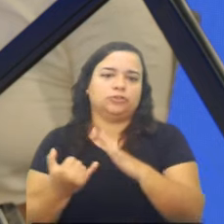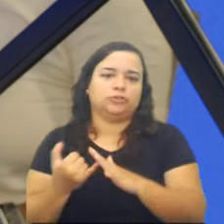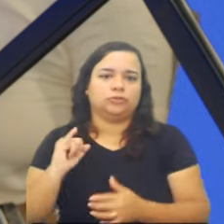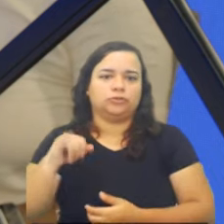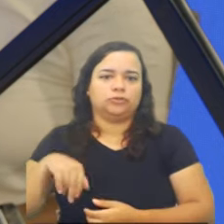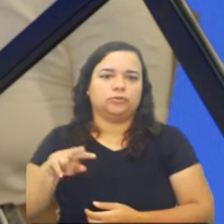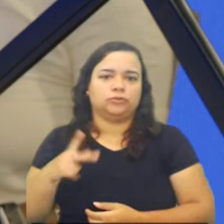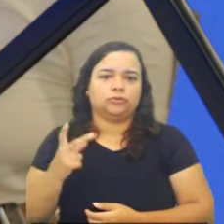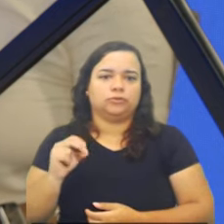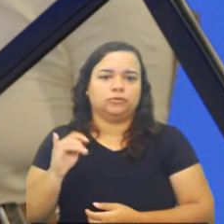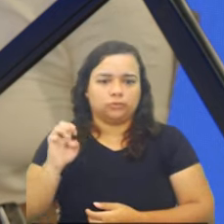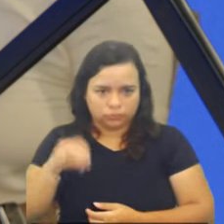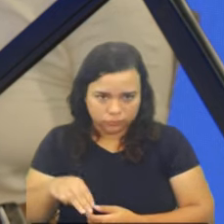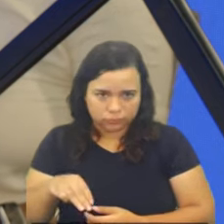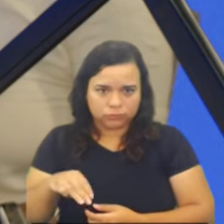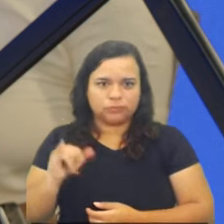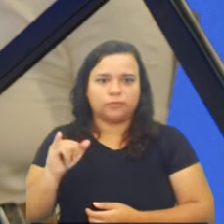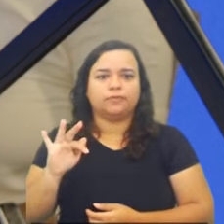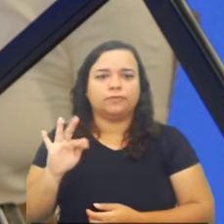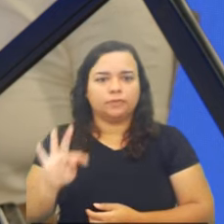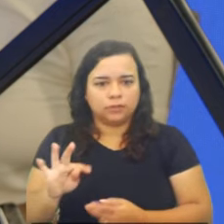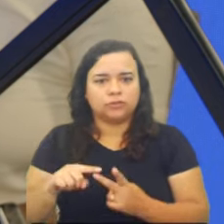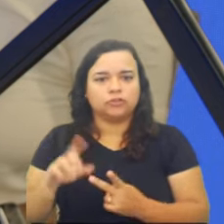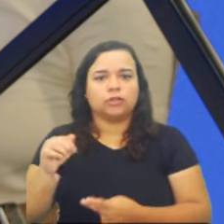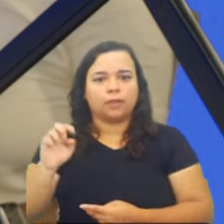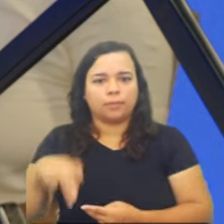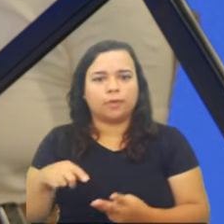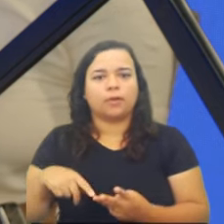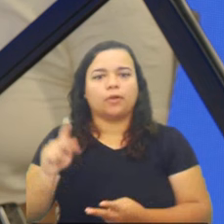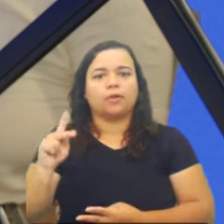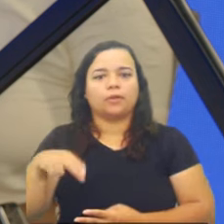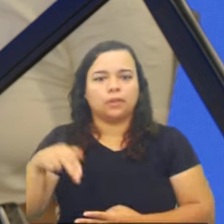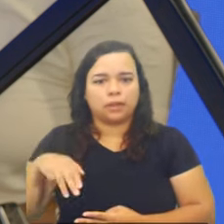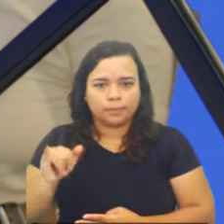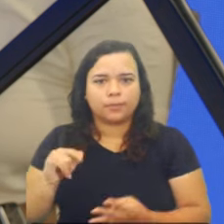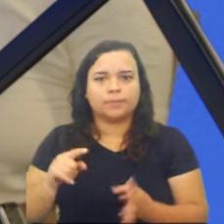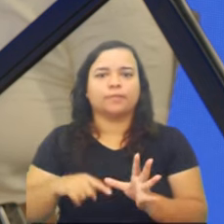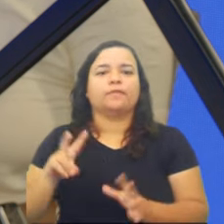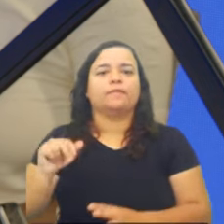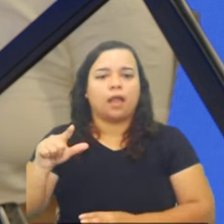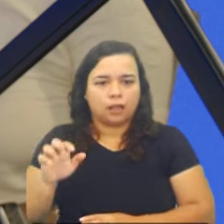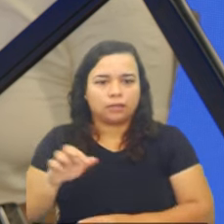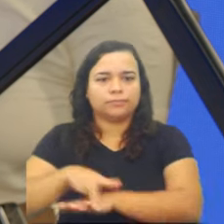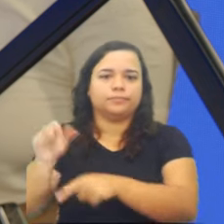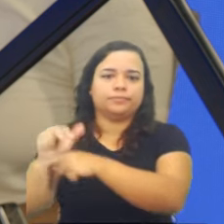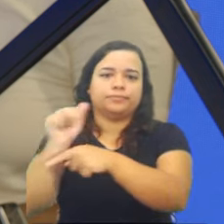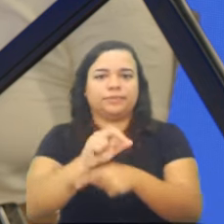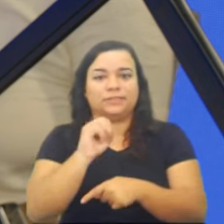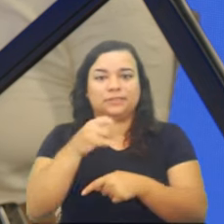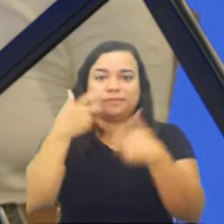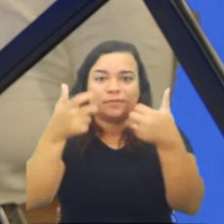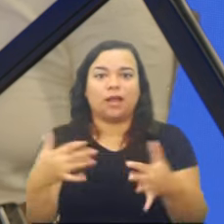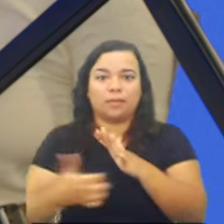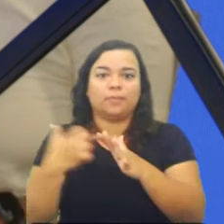fiscal do Instituto in Otim né da Future Carbon da kumi da Vale enfim né Se